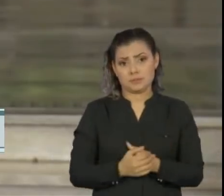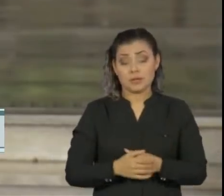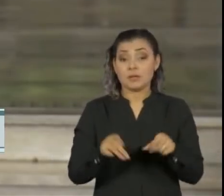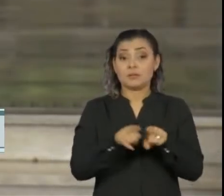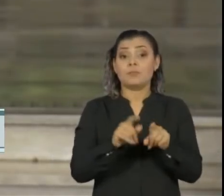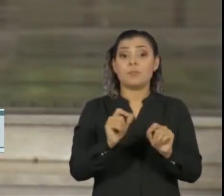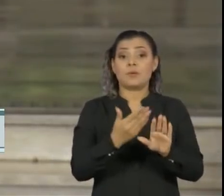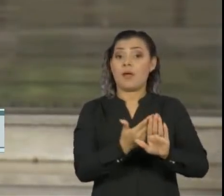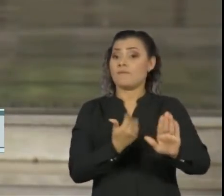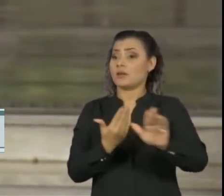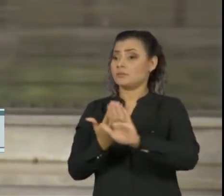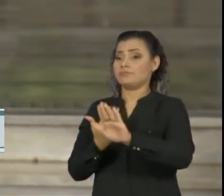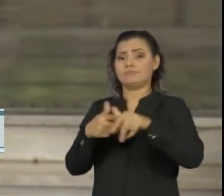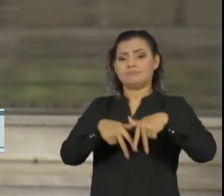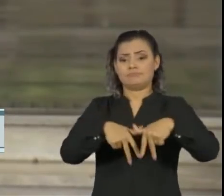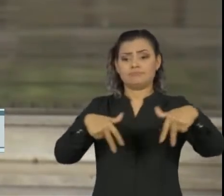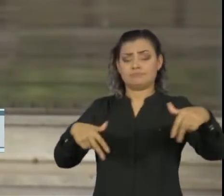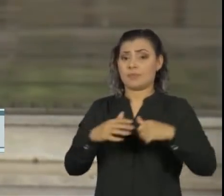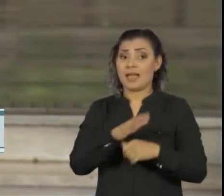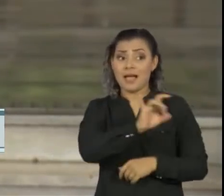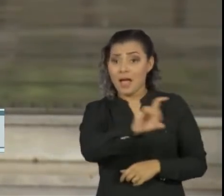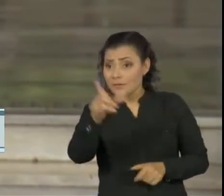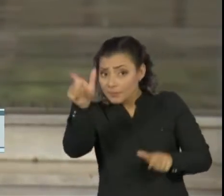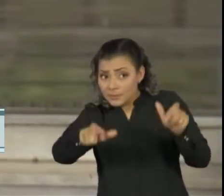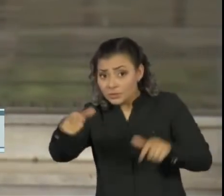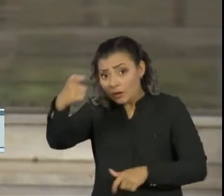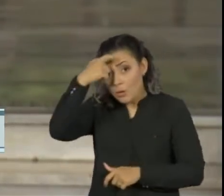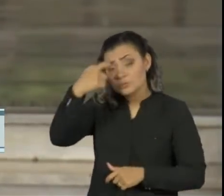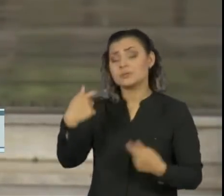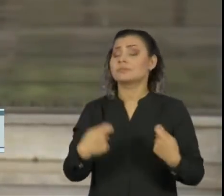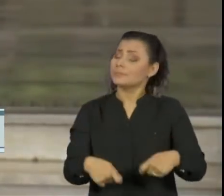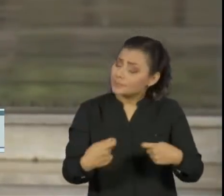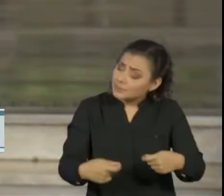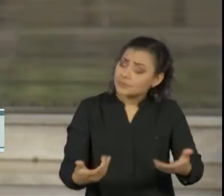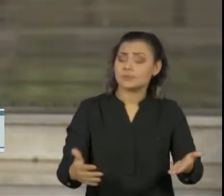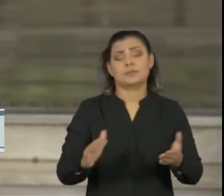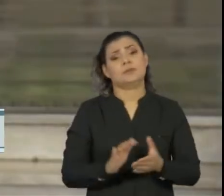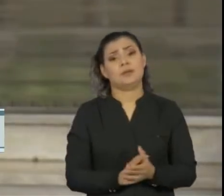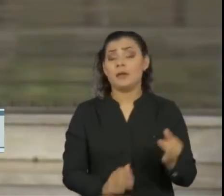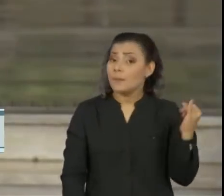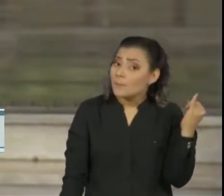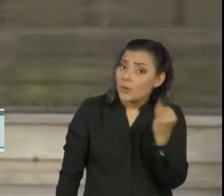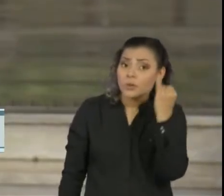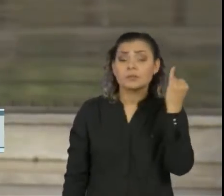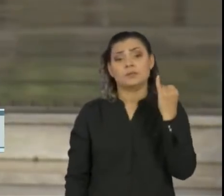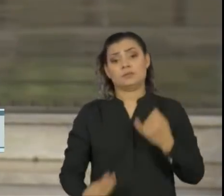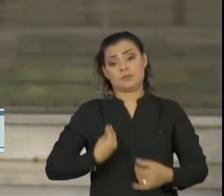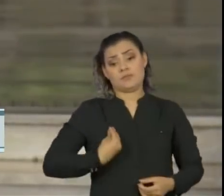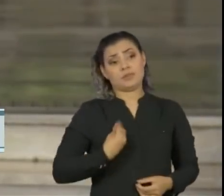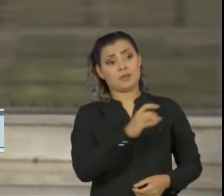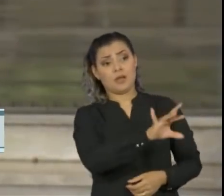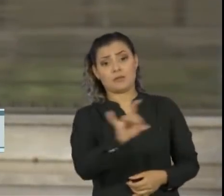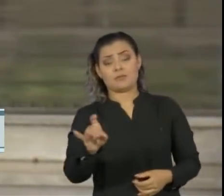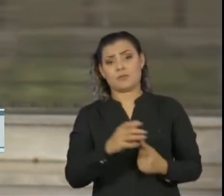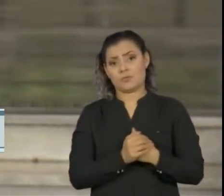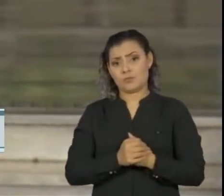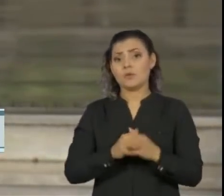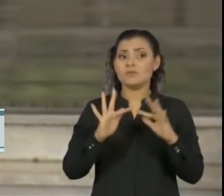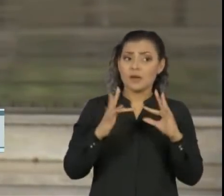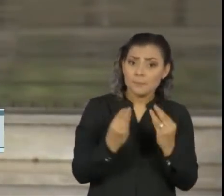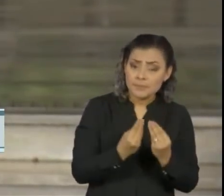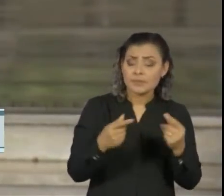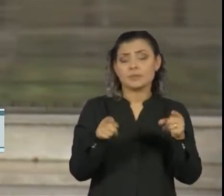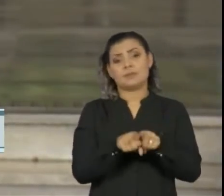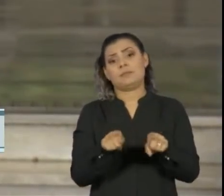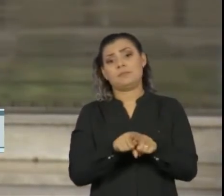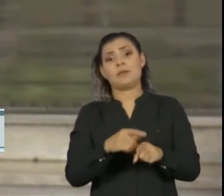o distanciamento social. Cada pessoa tem que ter consciência também da importância da sua própria vida, depois da vida dos seus familiares, depois